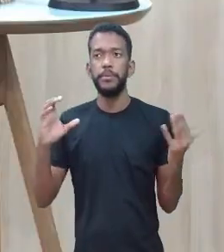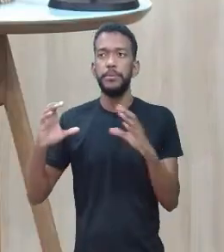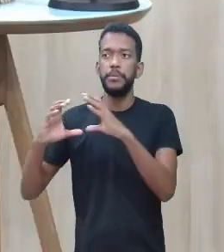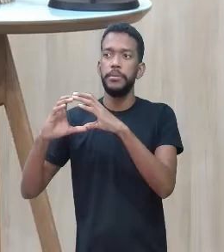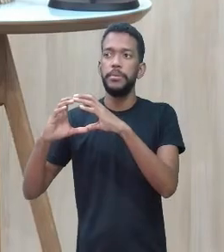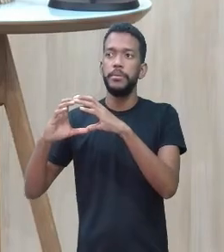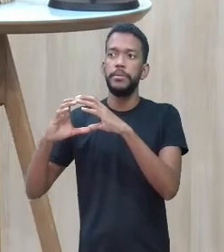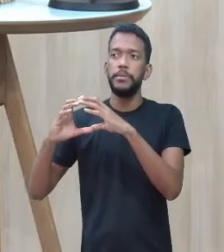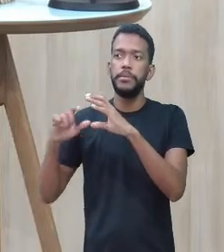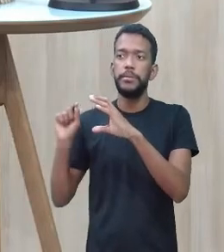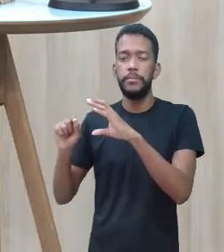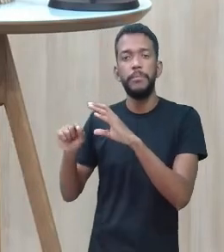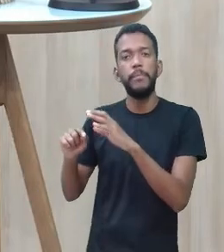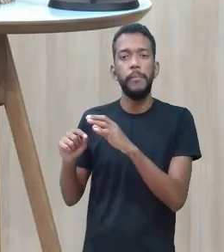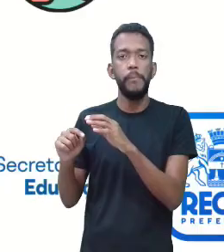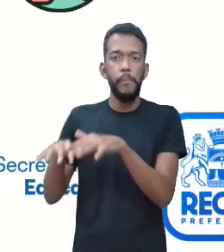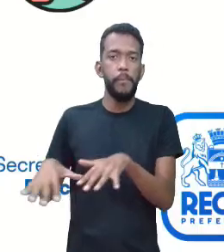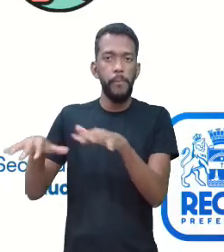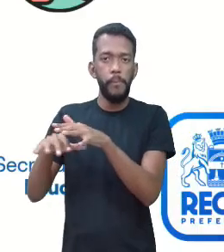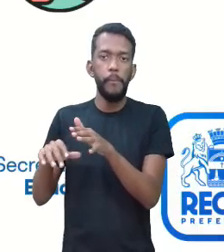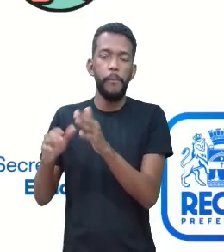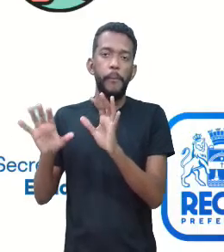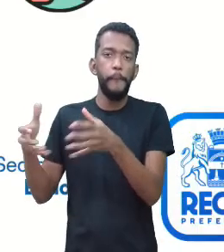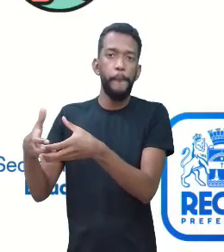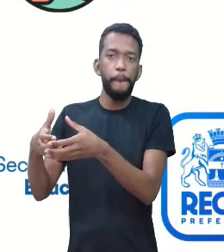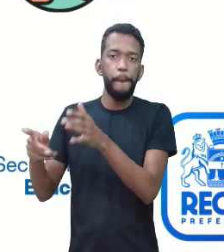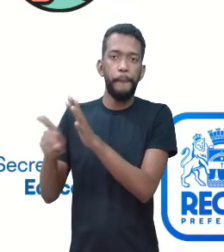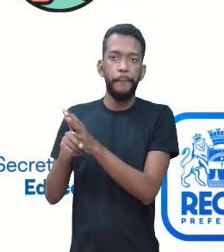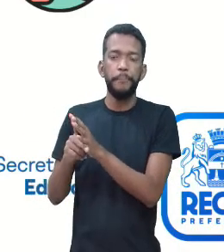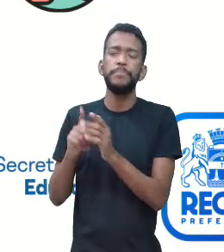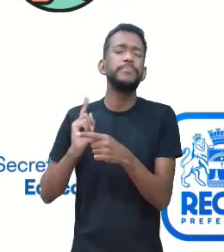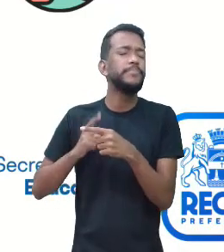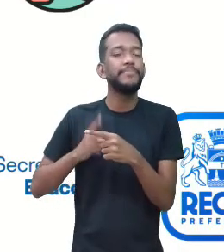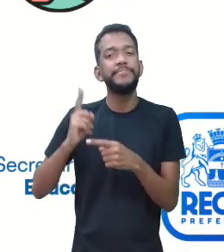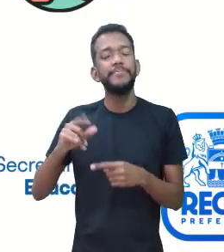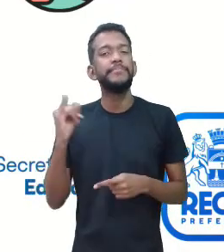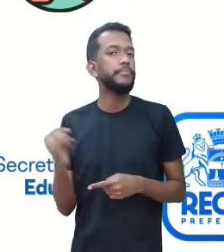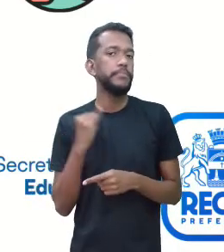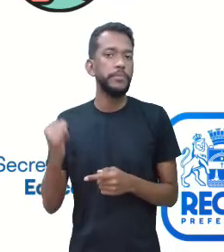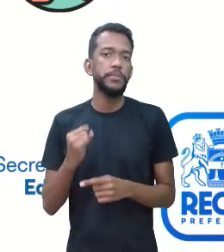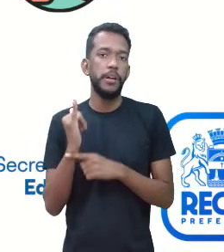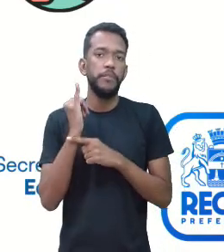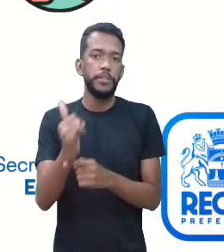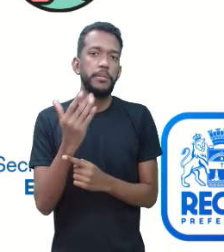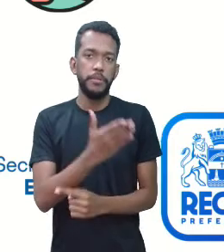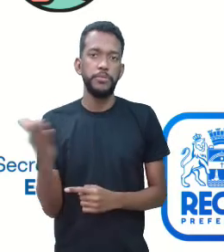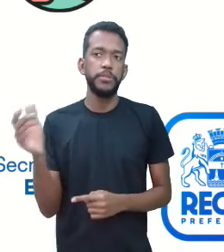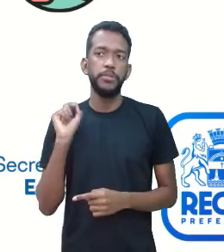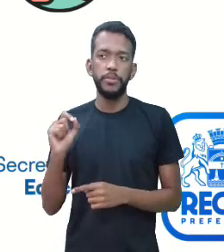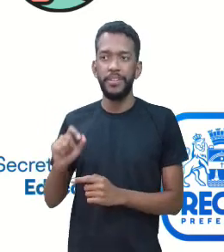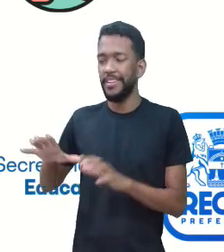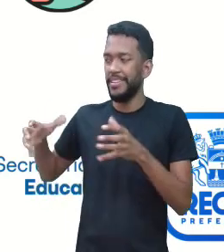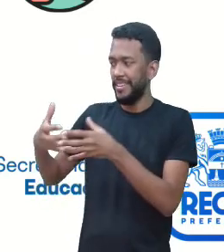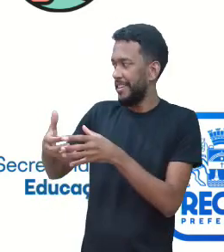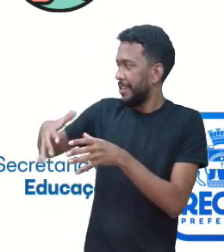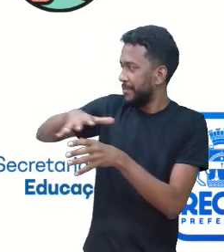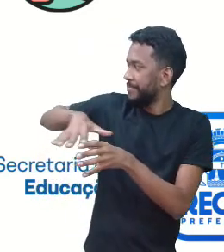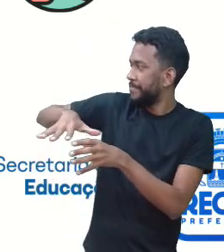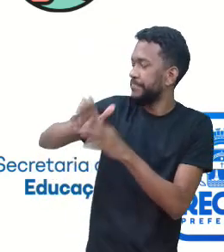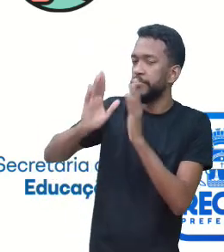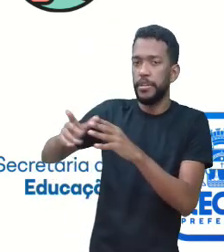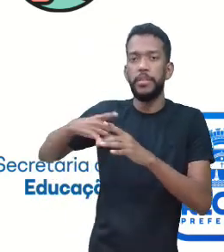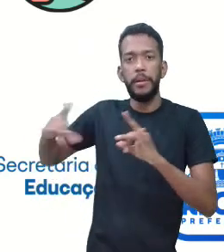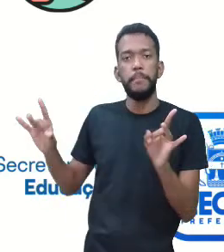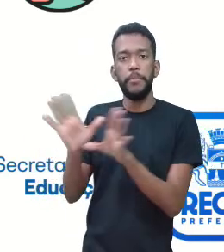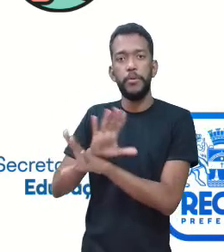dizer assim, dessa espécie, desse grupo, porque é importante eu dizer para vocês que aí esses decompositores é formado por um